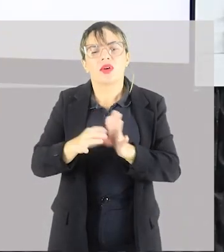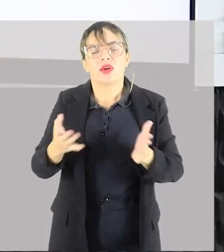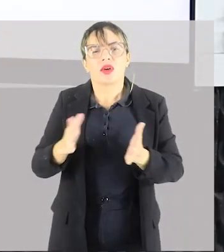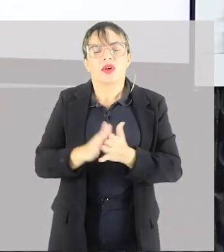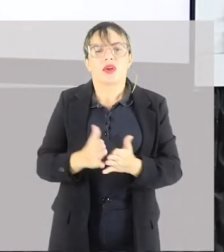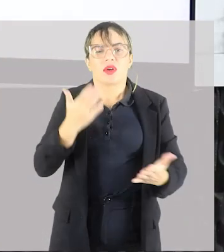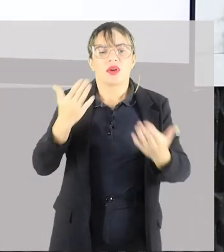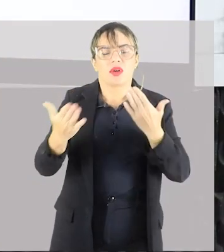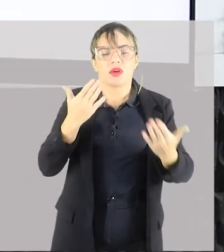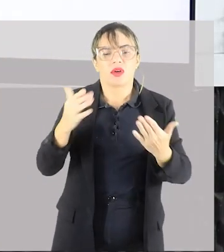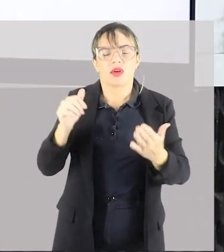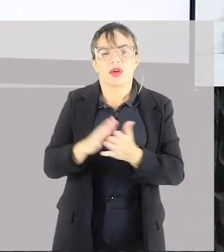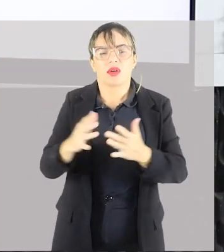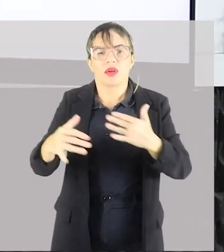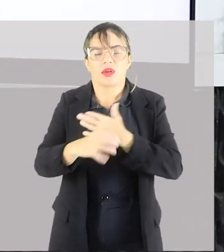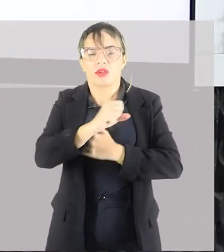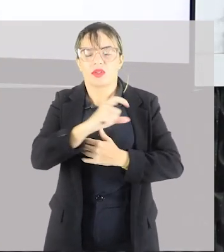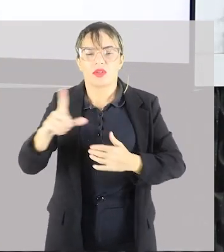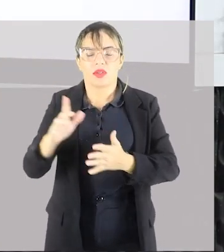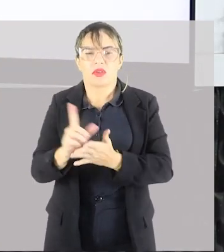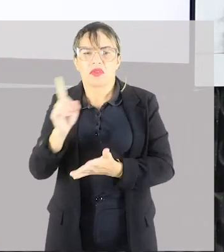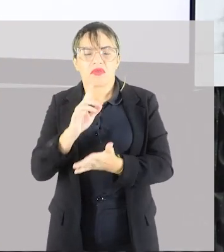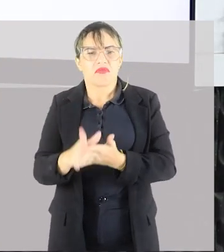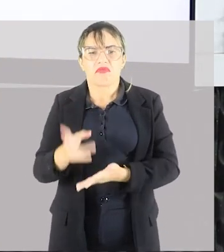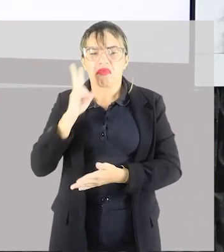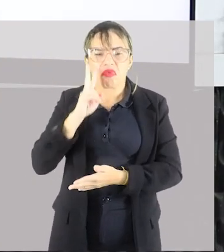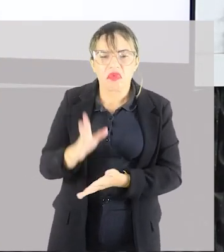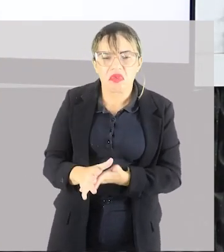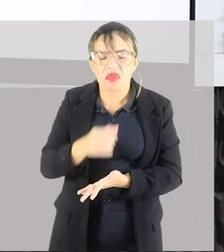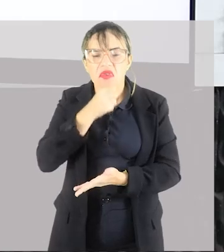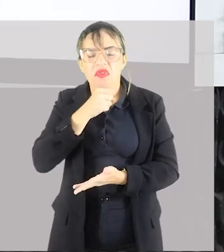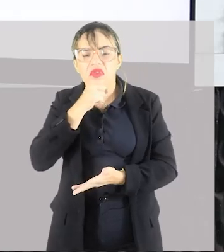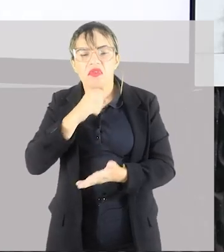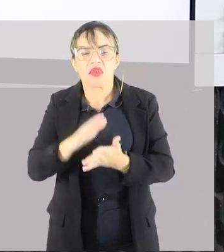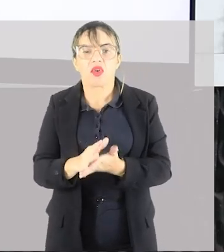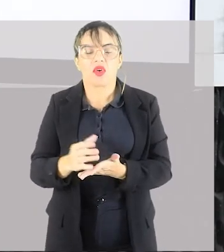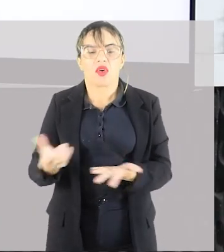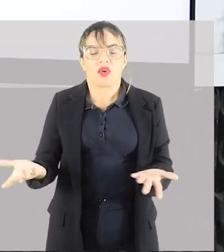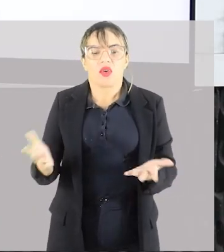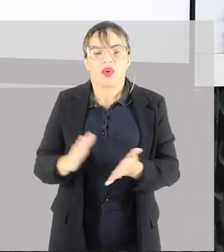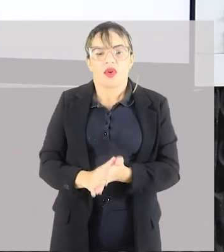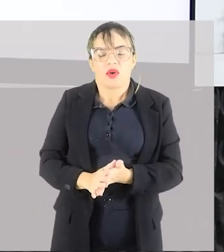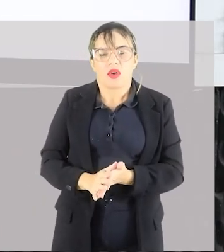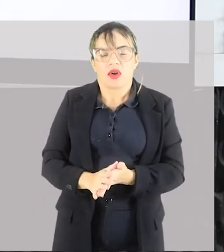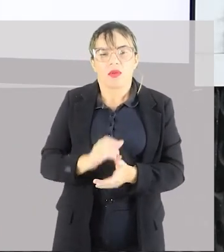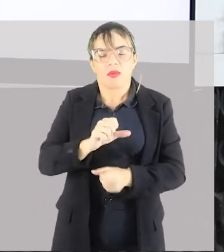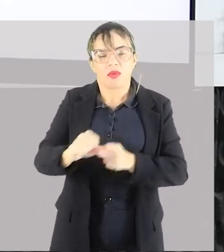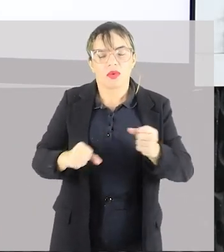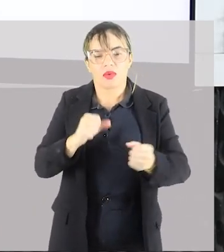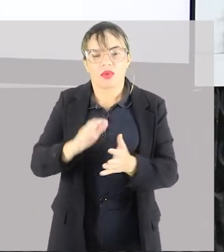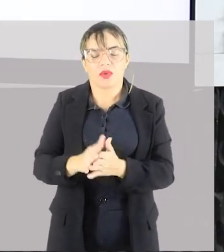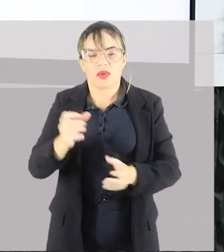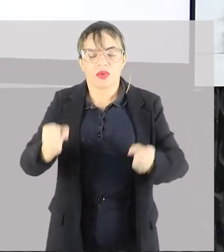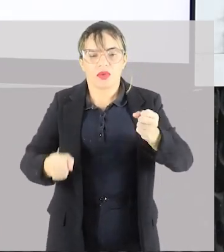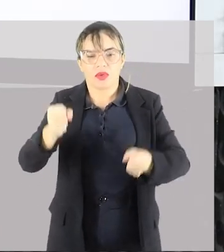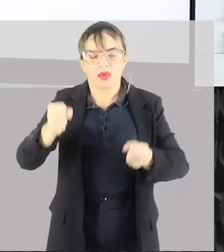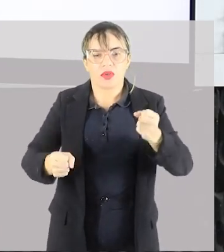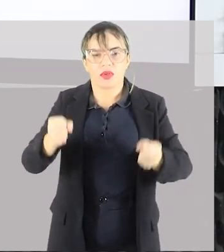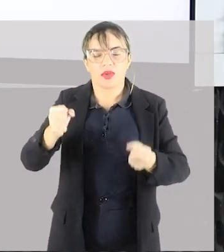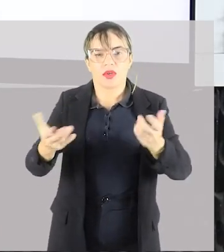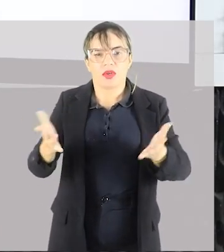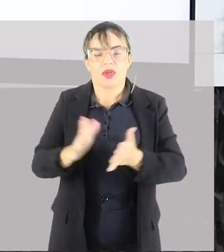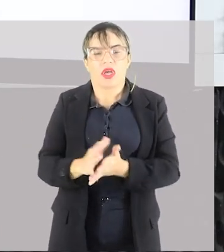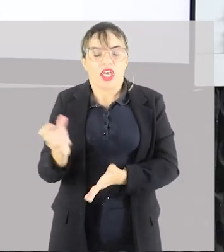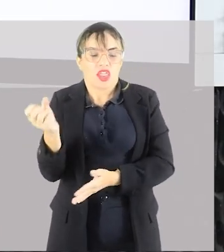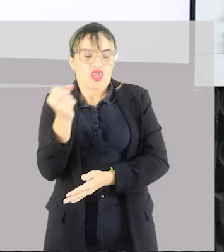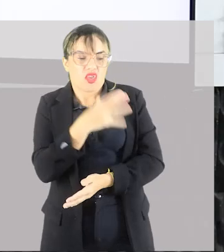não vê carros velhos. Os carros novos são praticamente descartáveis. A cada 5 ou 6 anos as pessoas trocam de carro. A frota de São Luís é